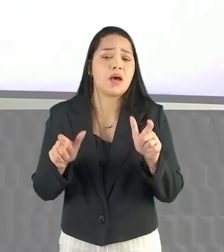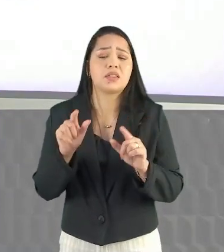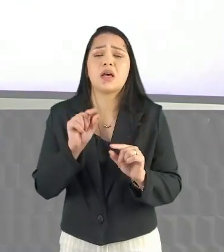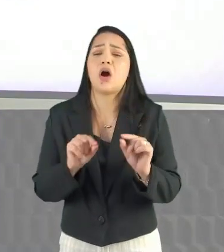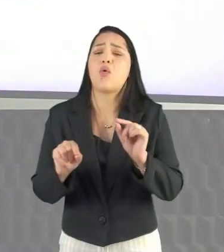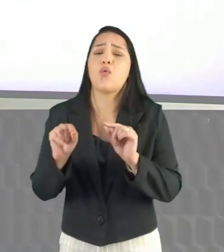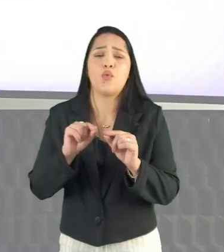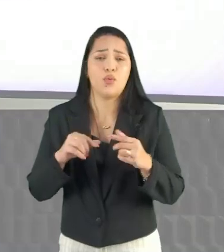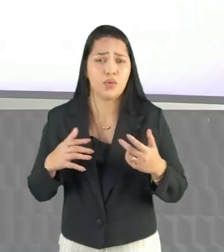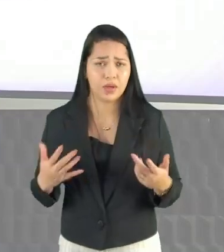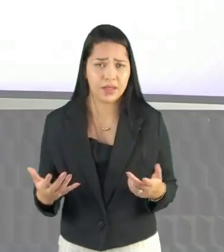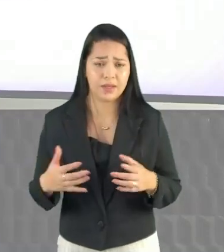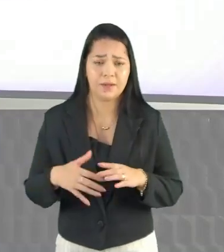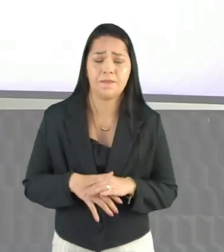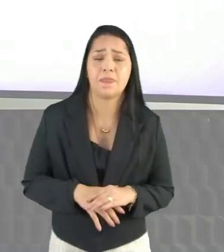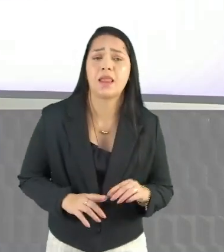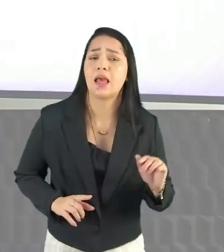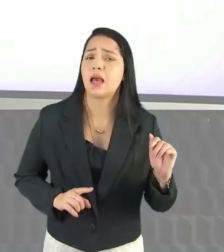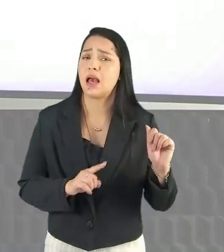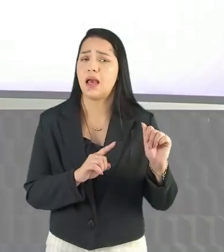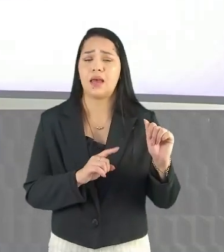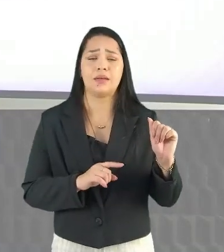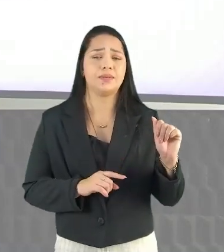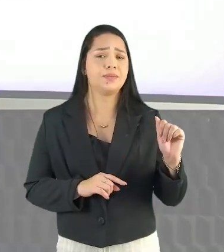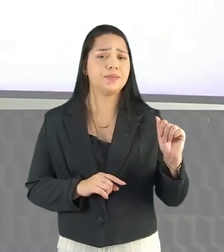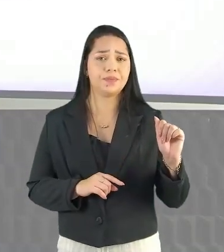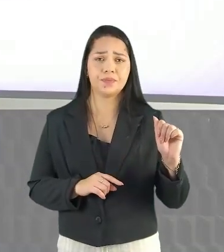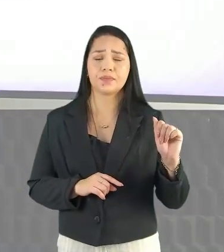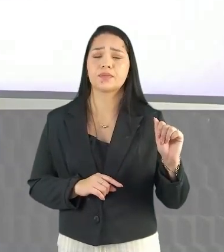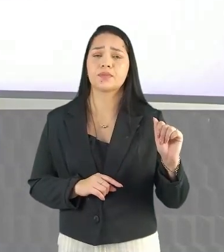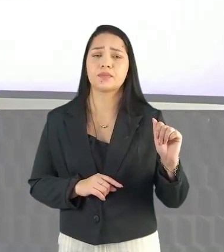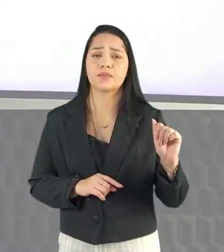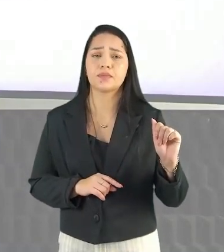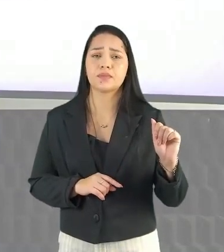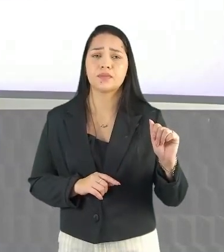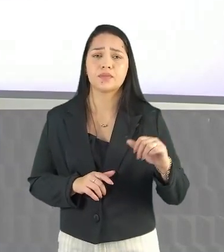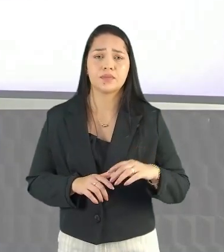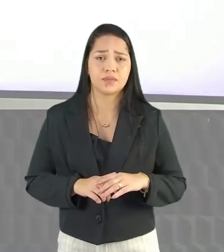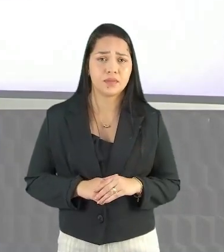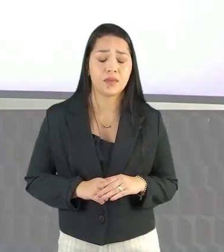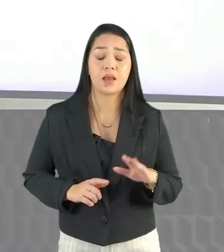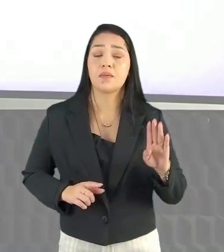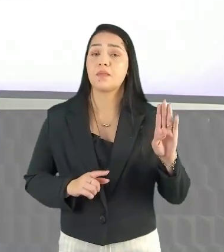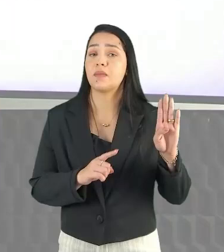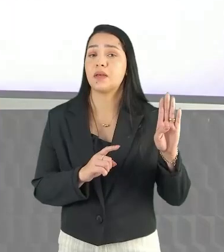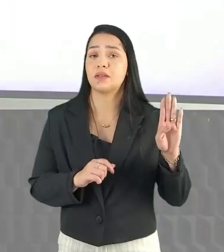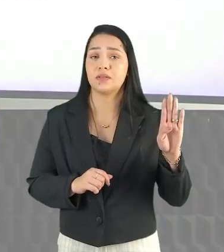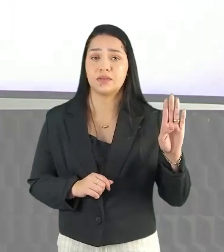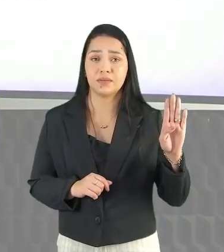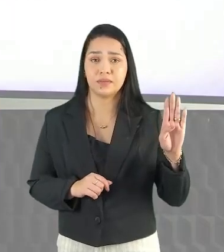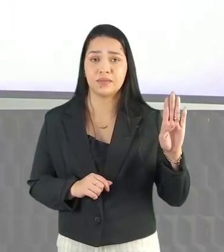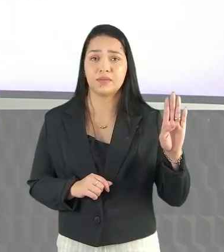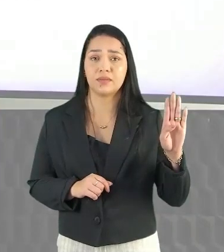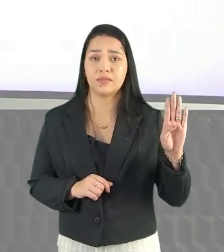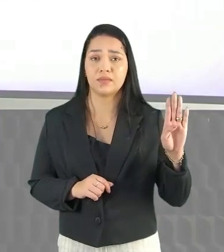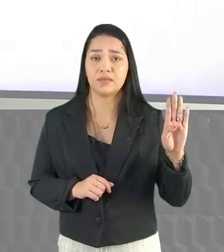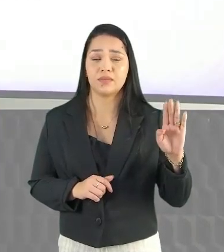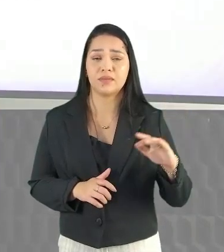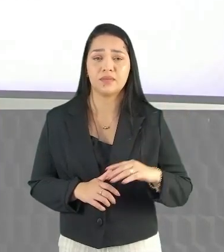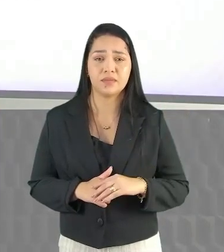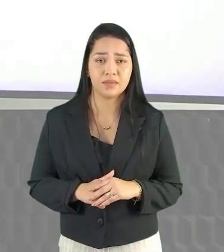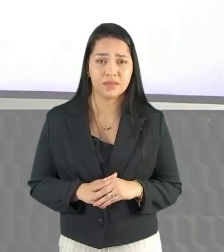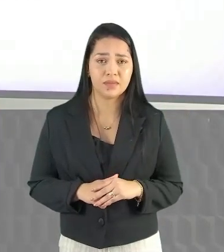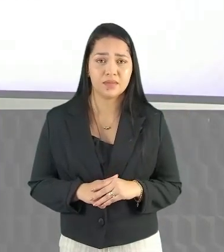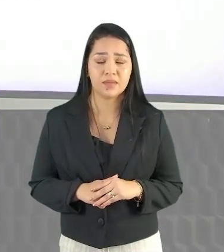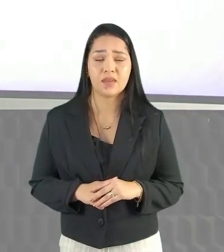globais devido ao: letra A, superprodução de bens de consumo. Letra B, colapso industrial de países